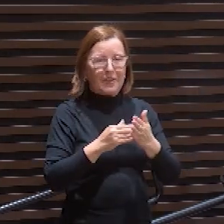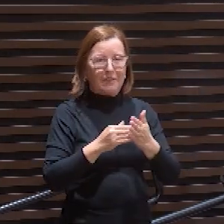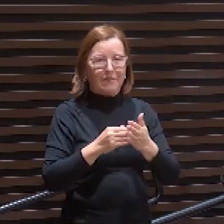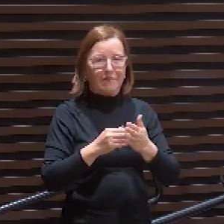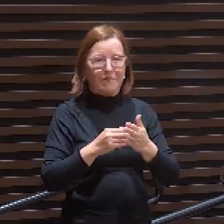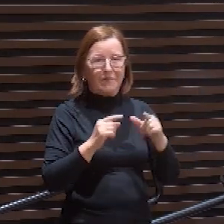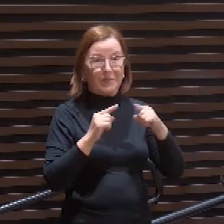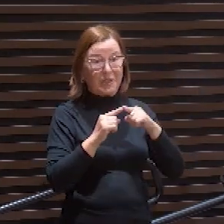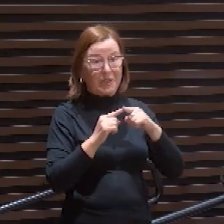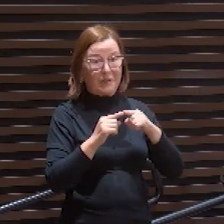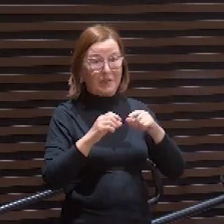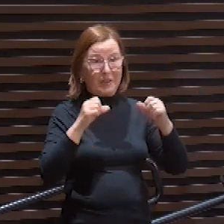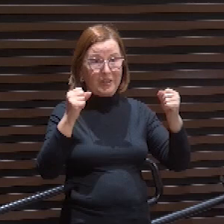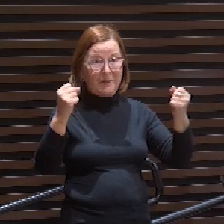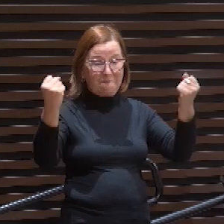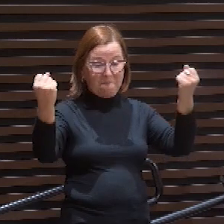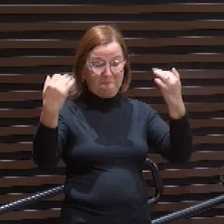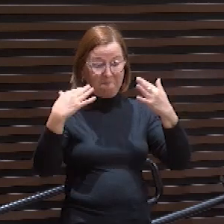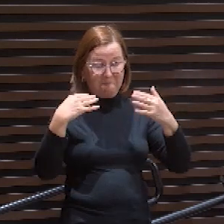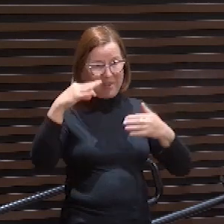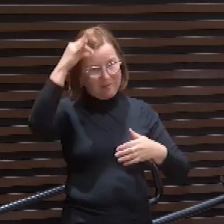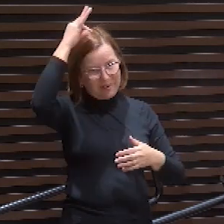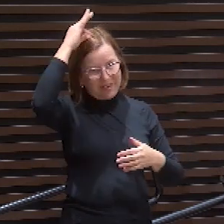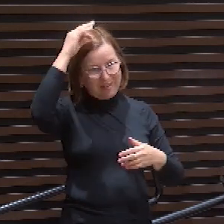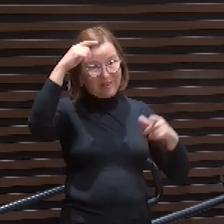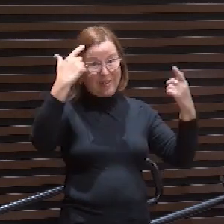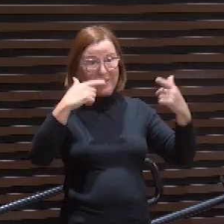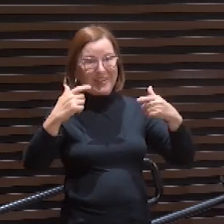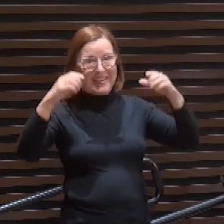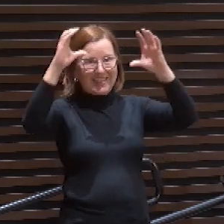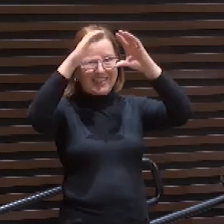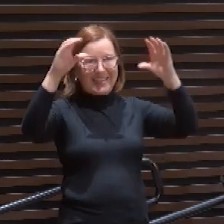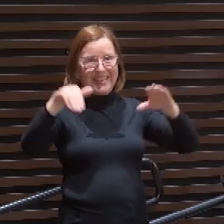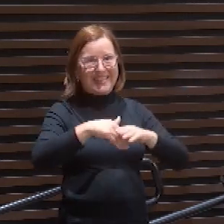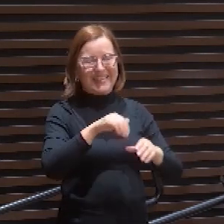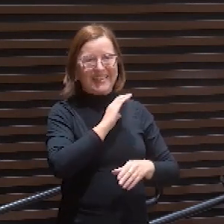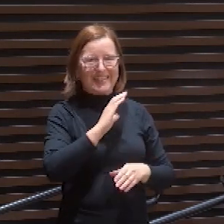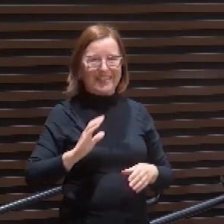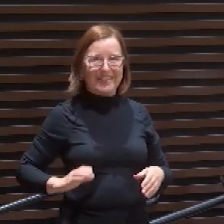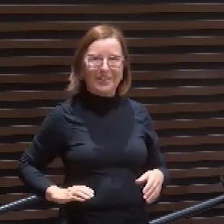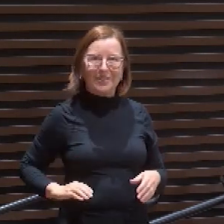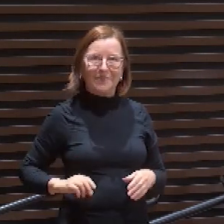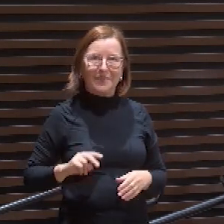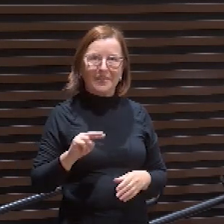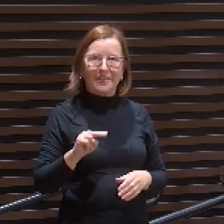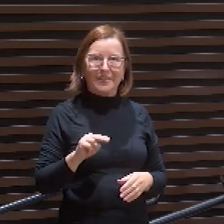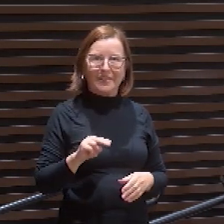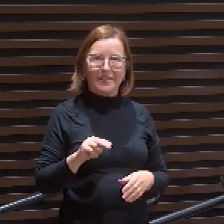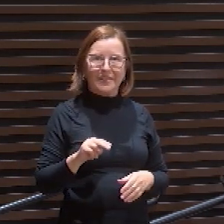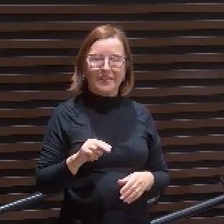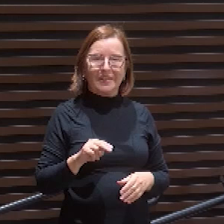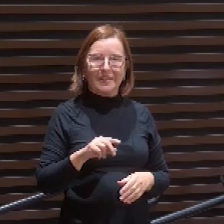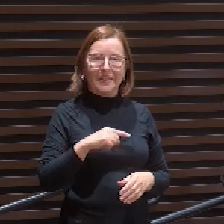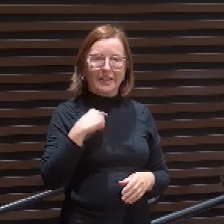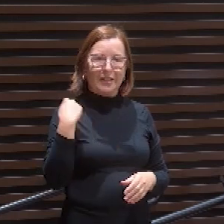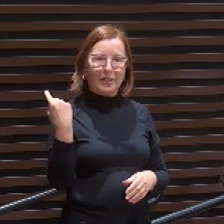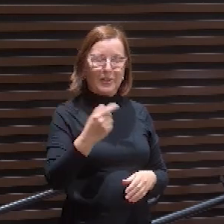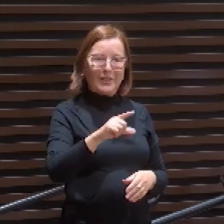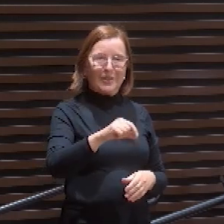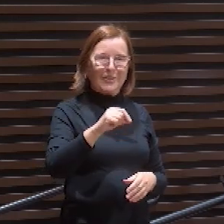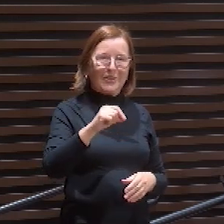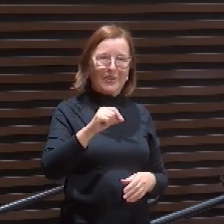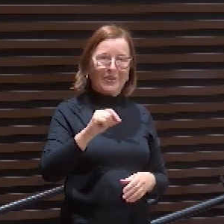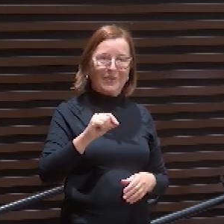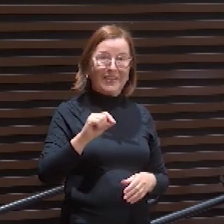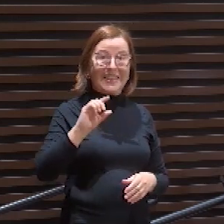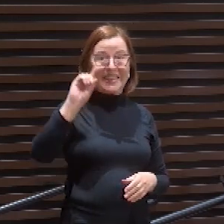de bênçãos espirituais nas regiões celestiais em Cristo, assim como nos escolheu